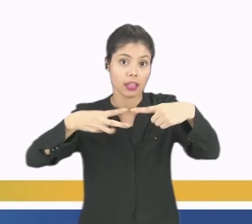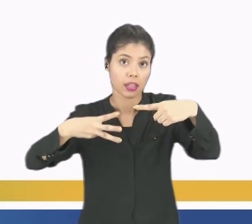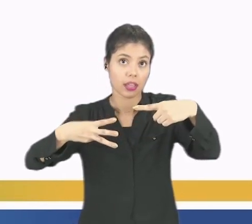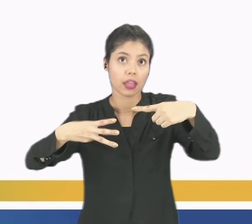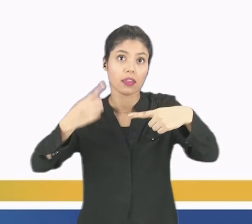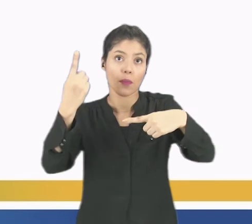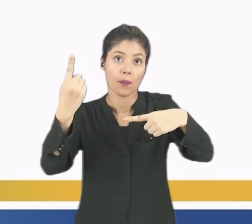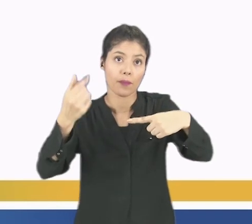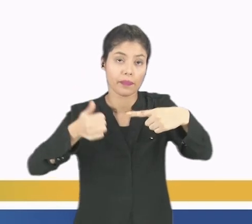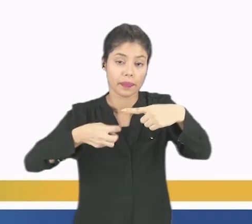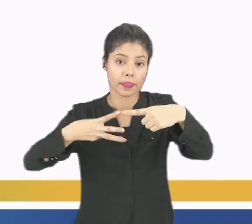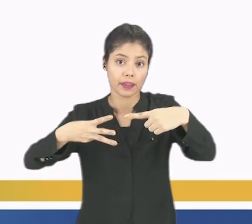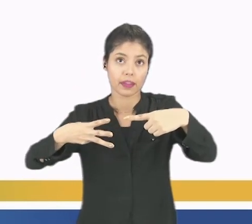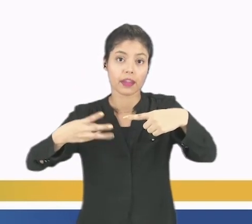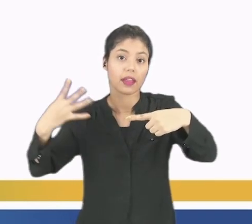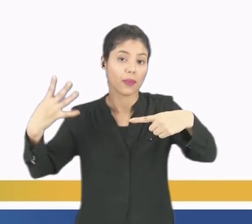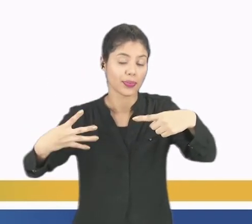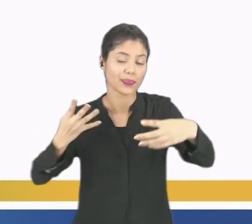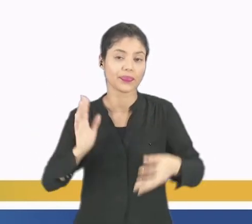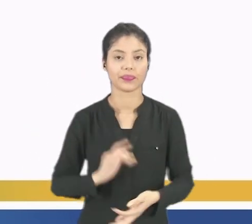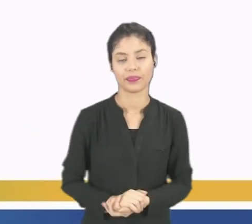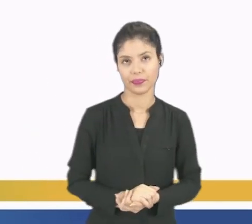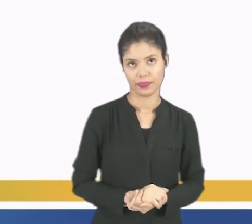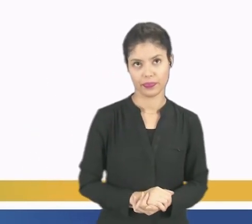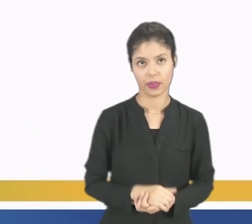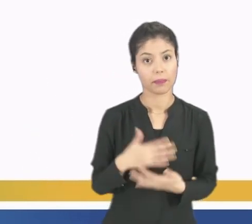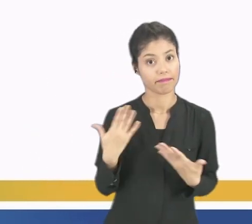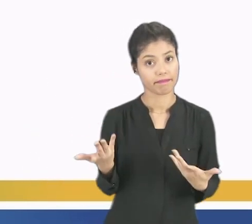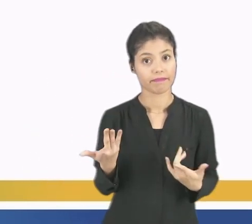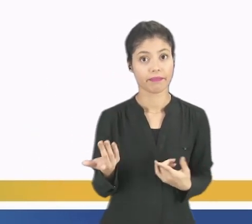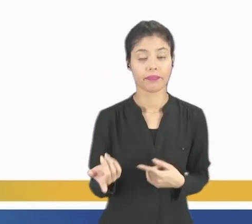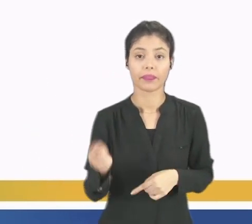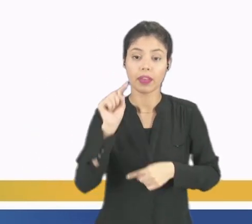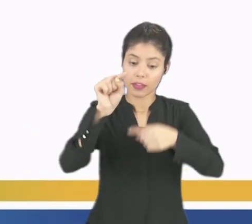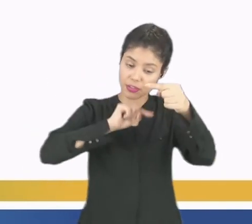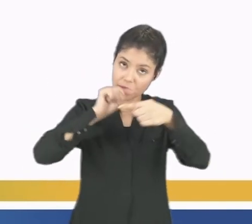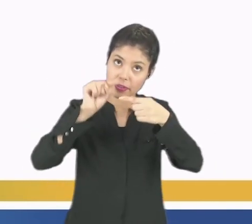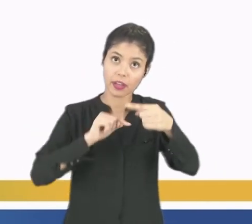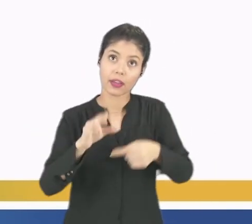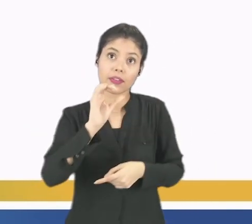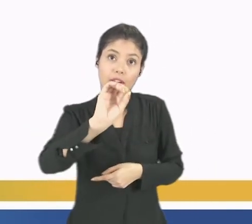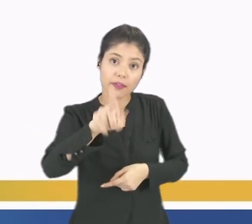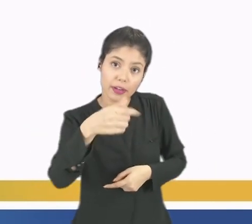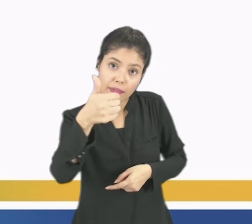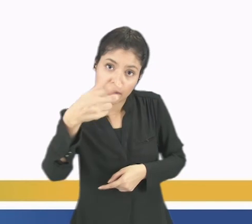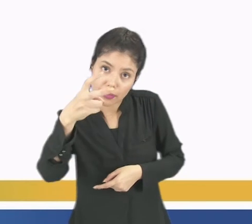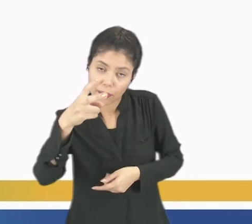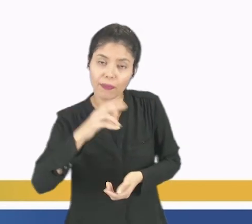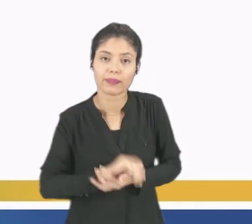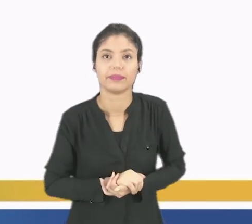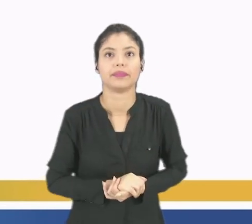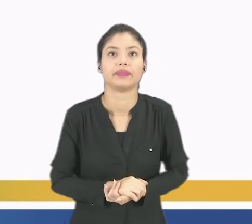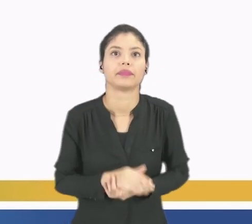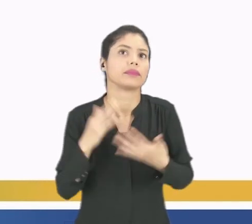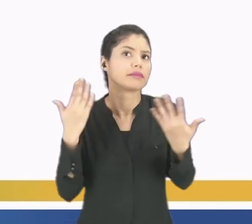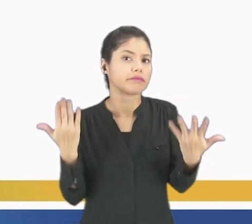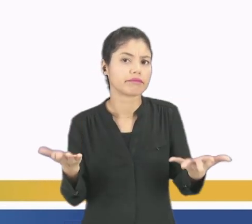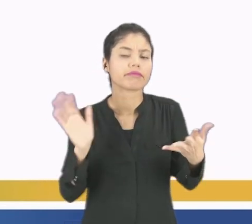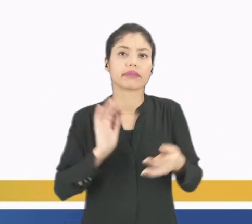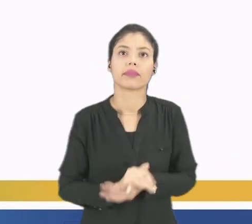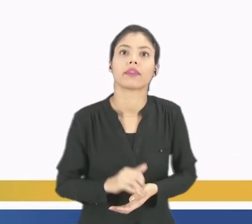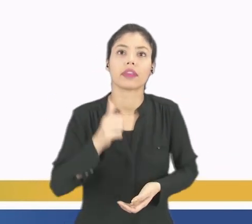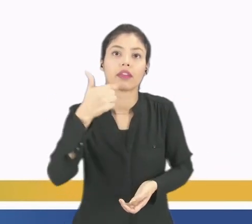13 me dá 1, 52 por 13 me dá 4. Ora, essa divisão me dá 0,25, ou seja,